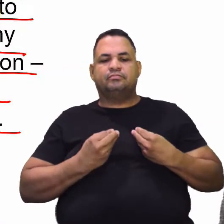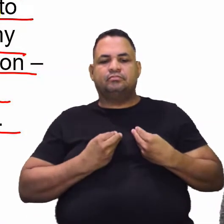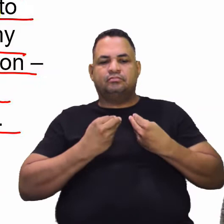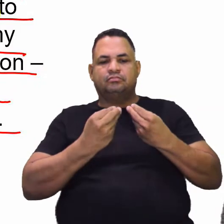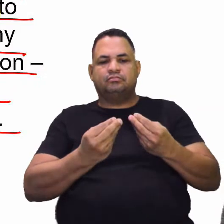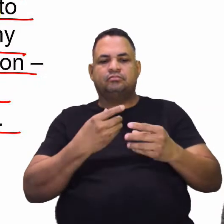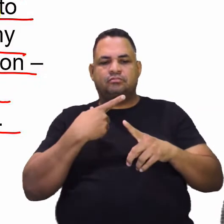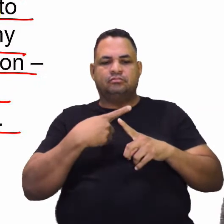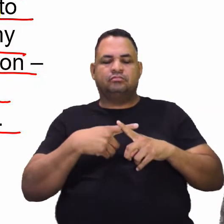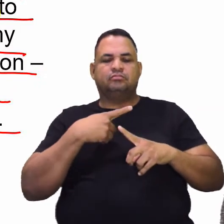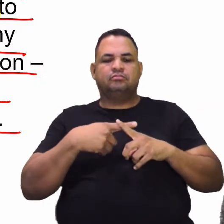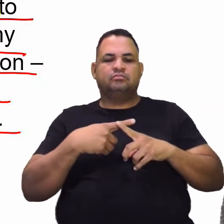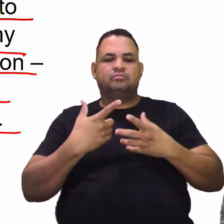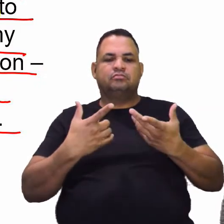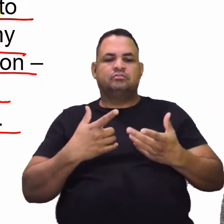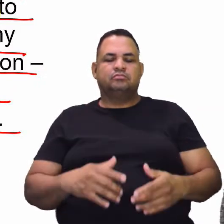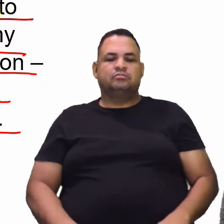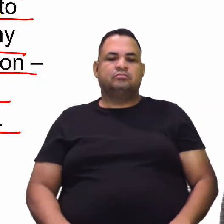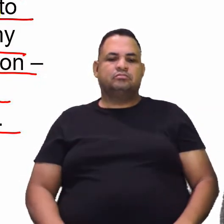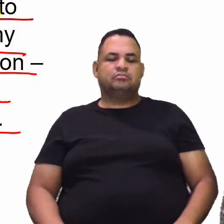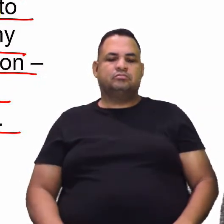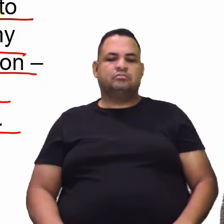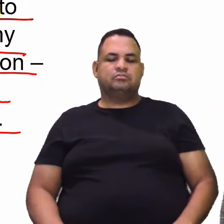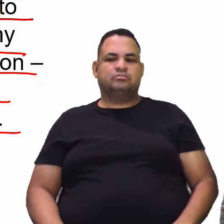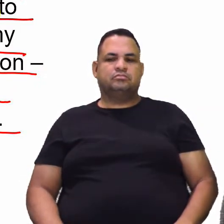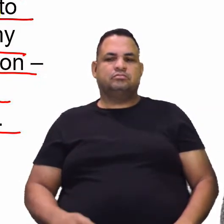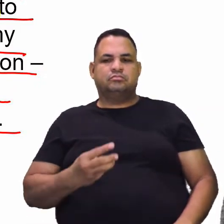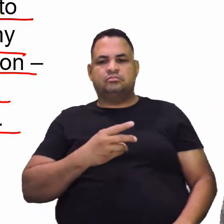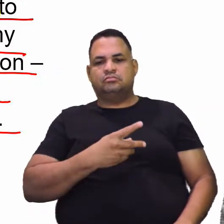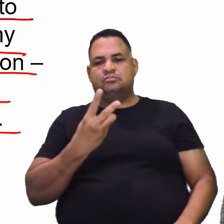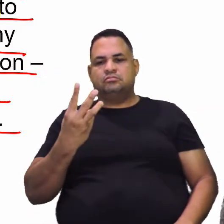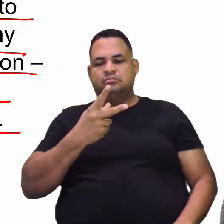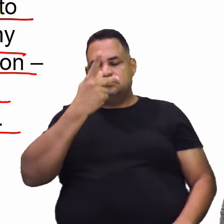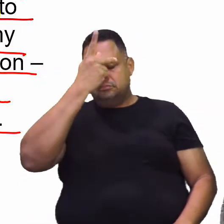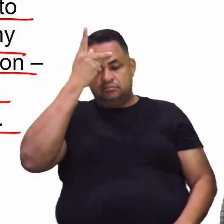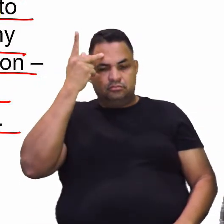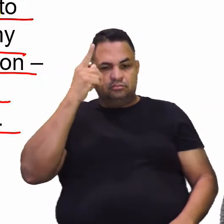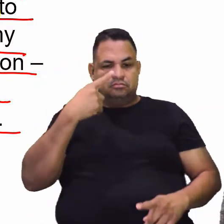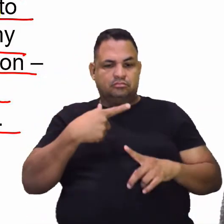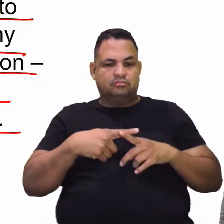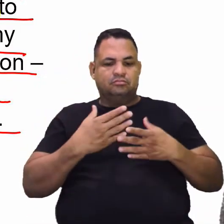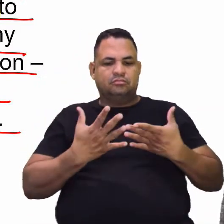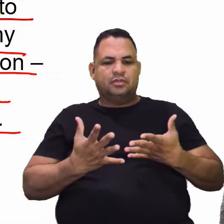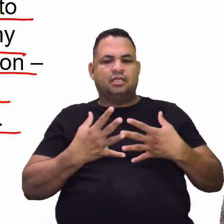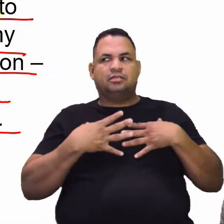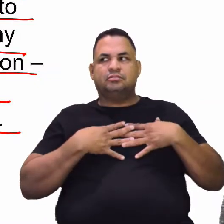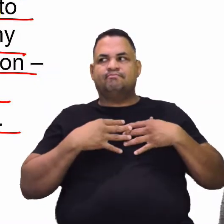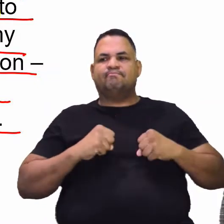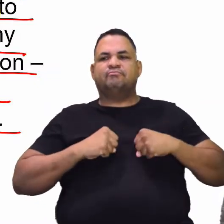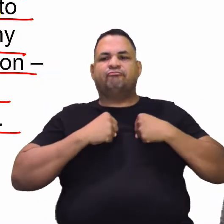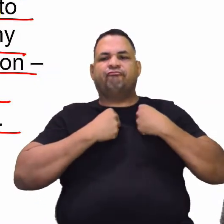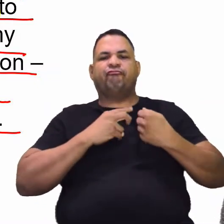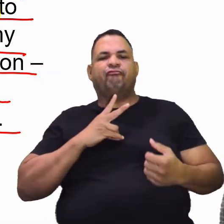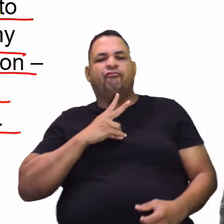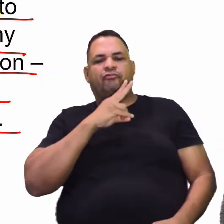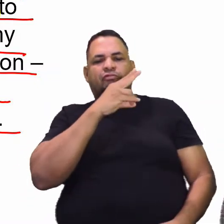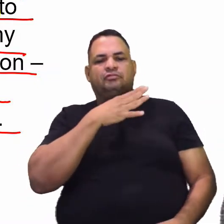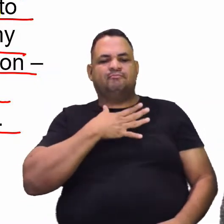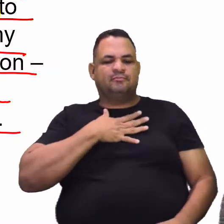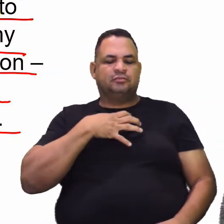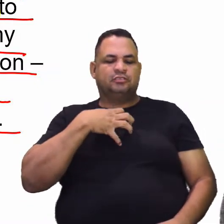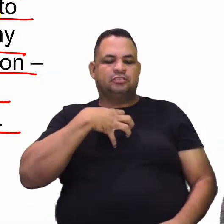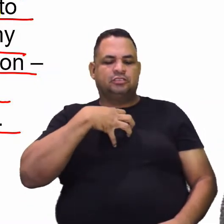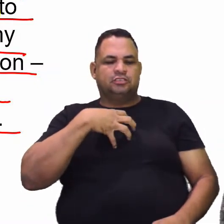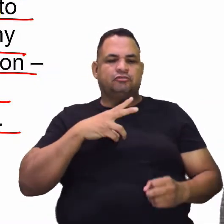final, porque, afinal de contas, ele tá vindo aqui com a minha terceira pessoa, it. Porque me dá, gives,